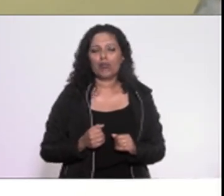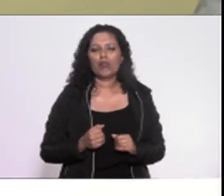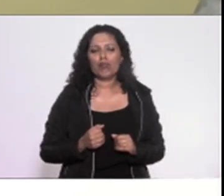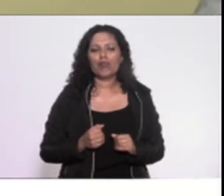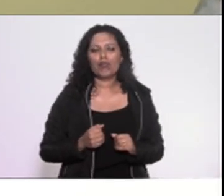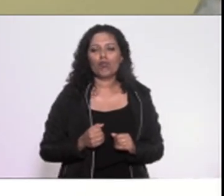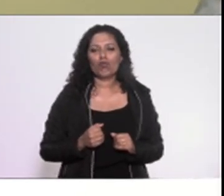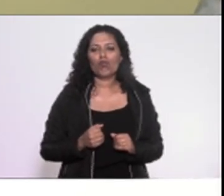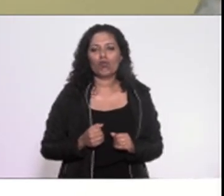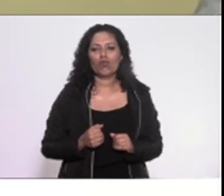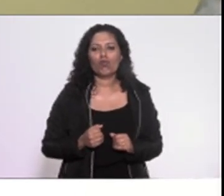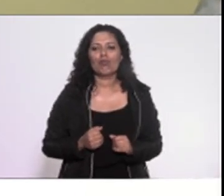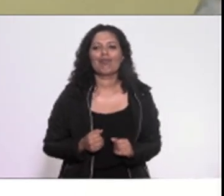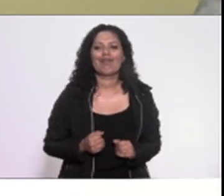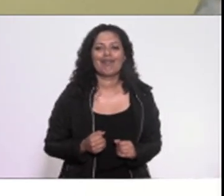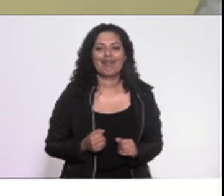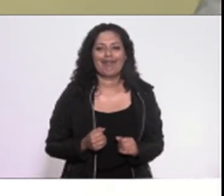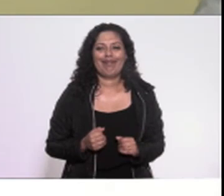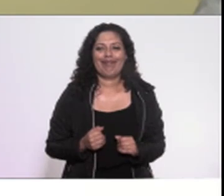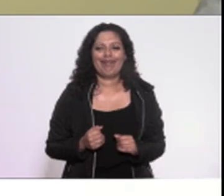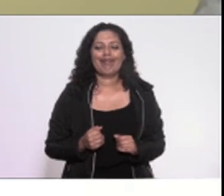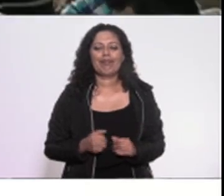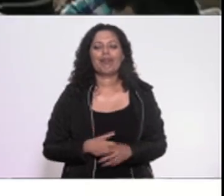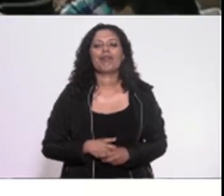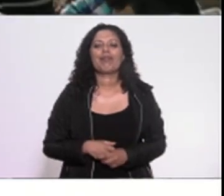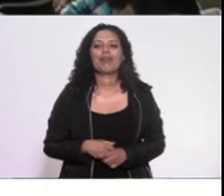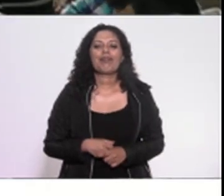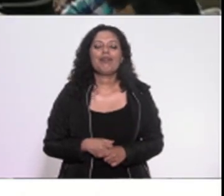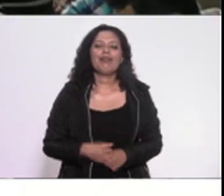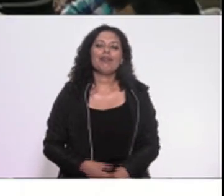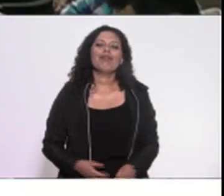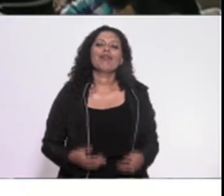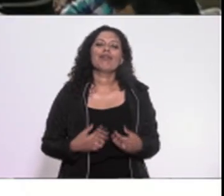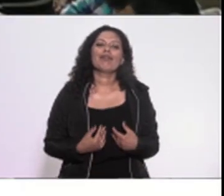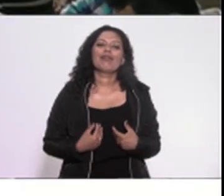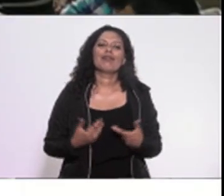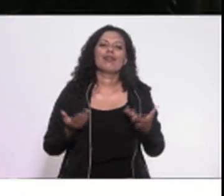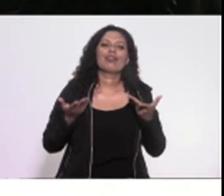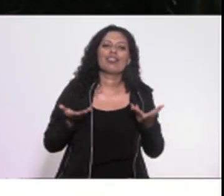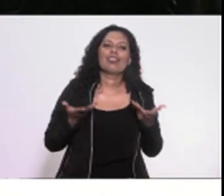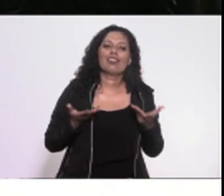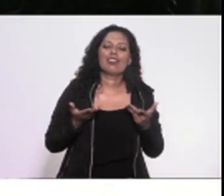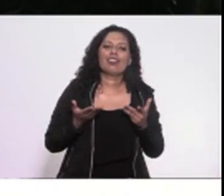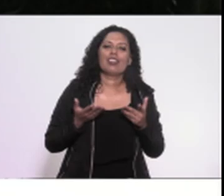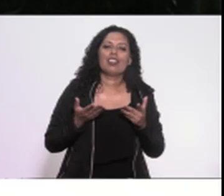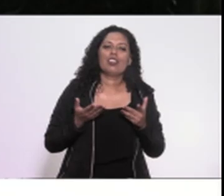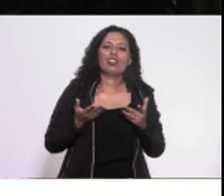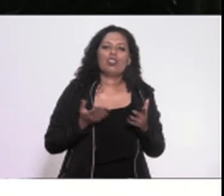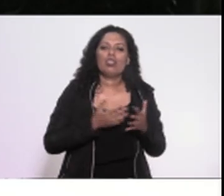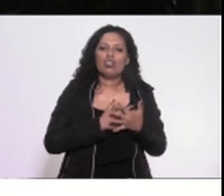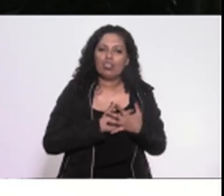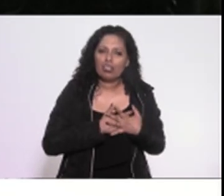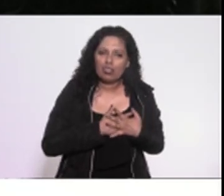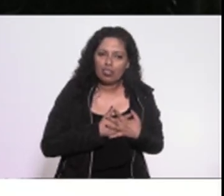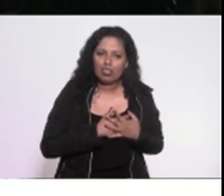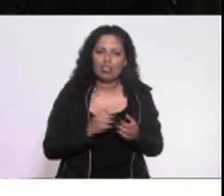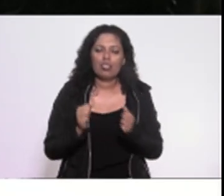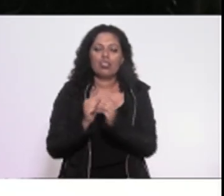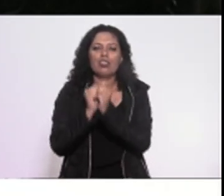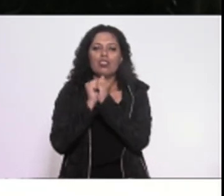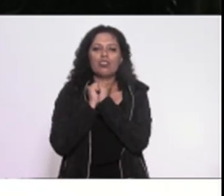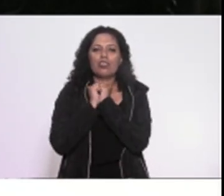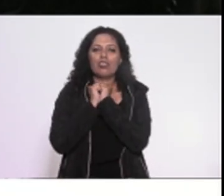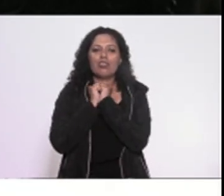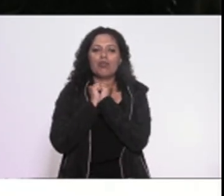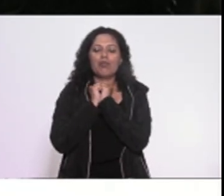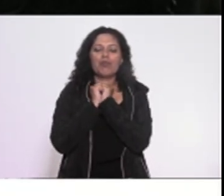de ter esse conforto. Fica só essa minha contribuição. Eu queria me solidarizar com a sua observação e trazer aqui uma experiência